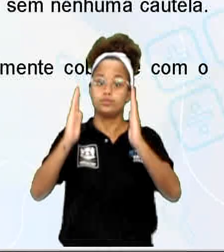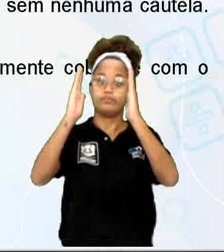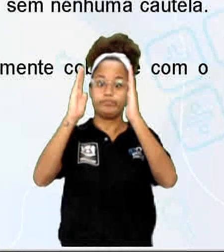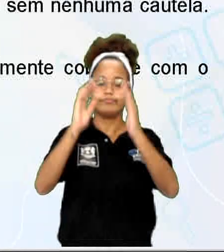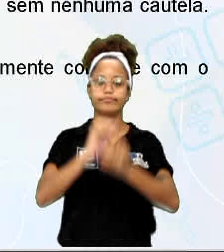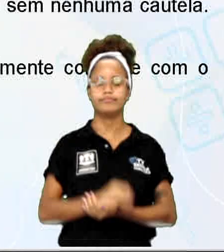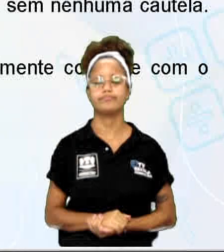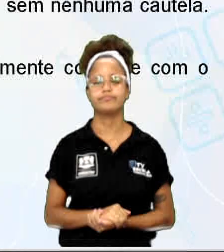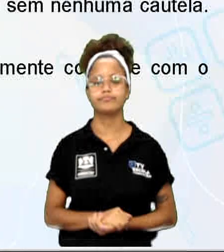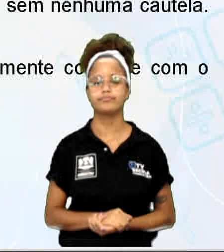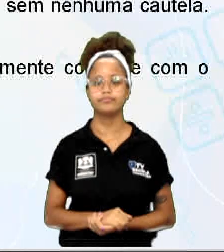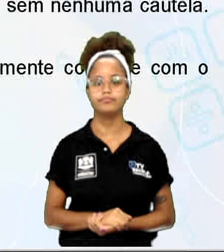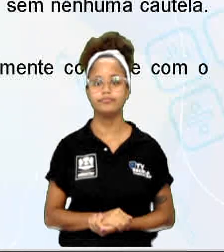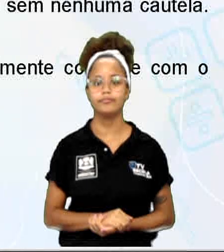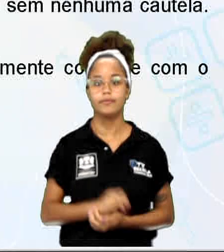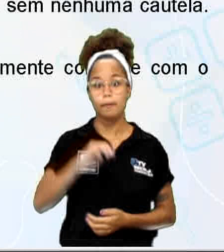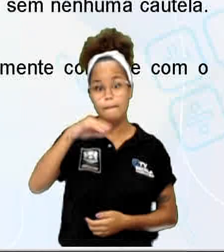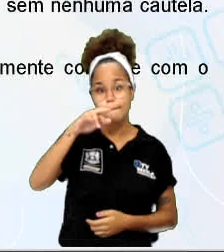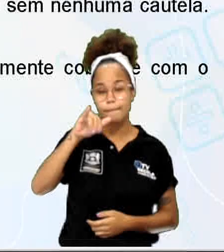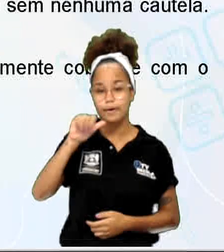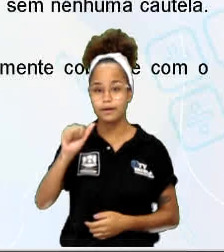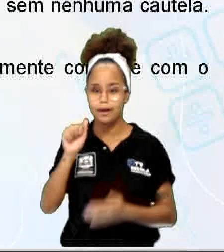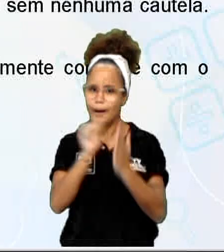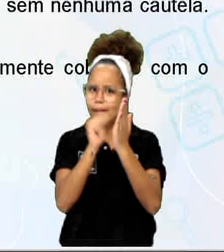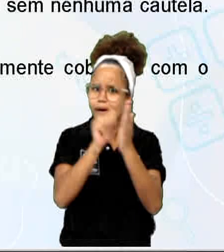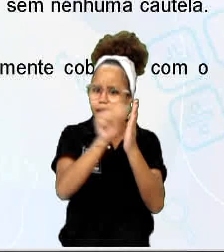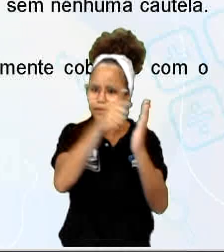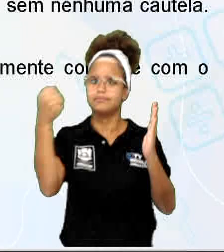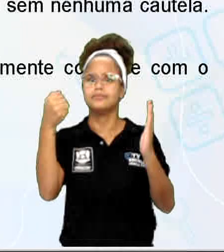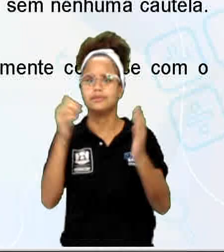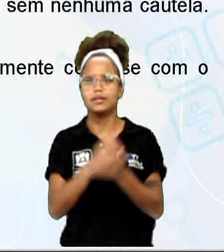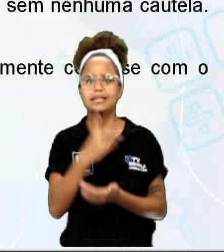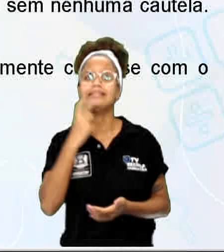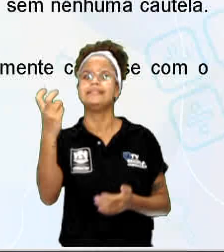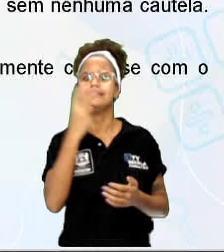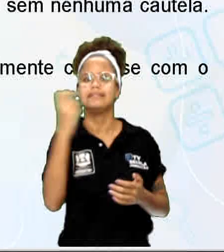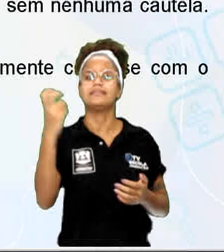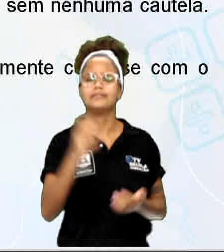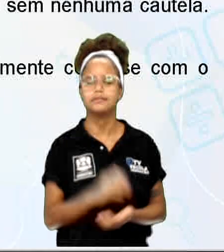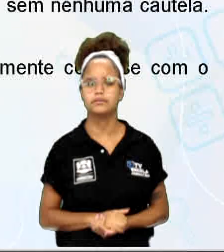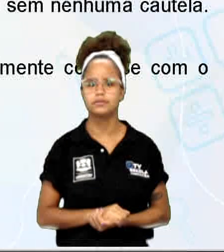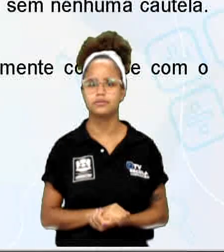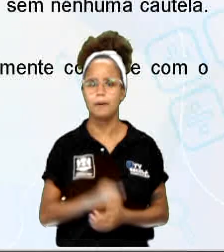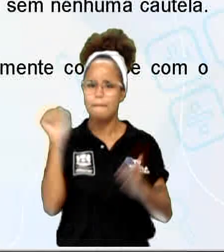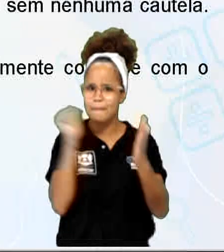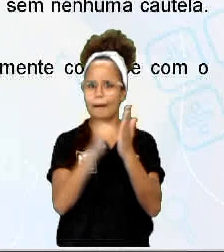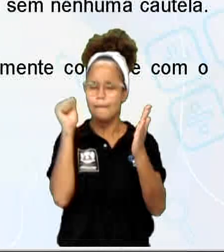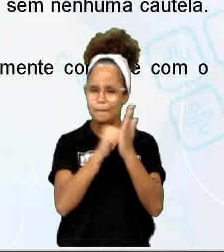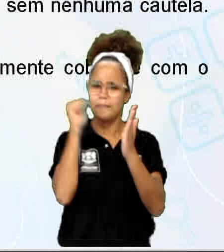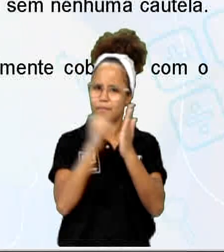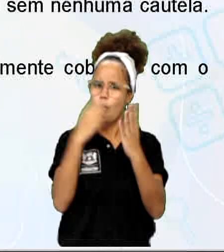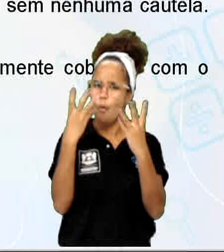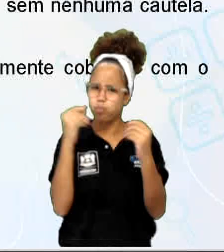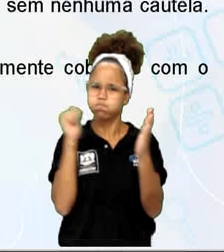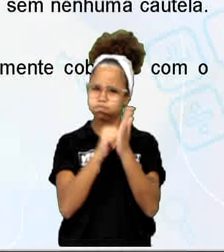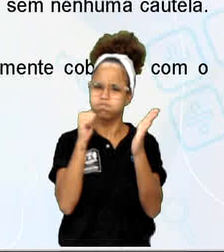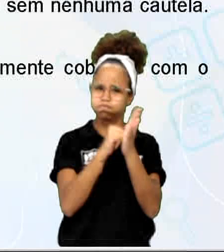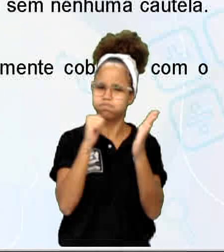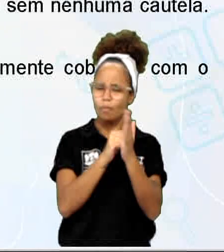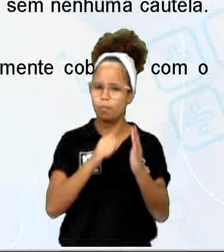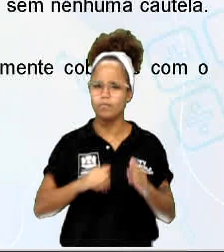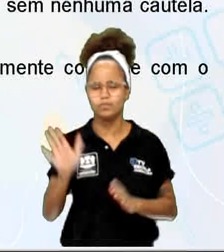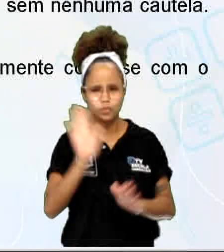subiu. Maria, abre esta porta, gritava, desta vez esmurrando a porta, já sem nenhuma